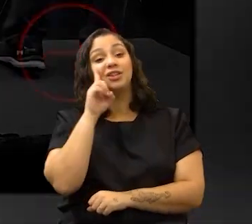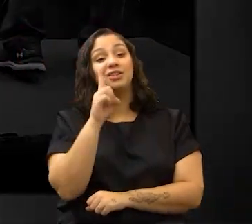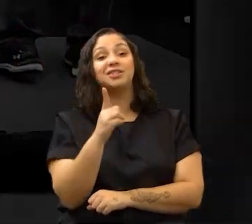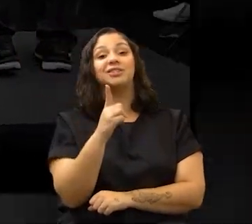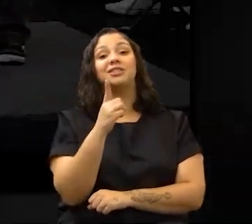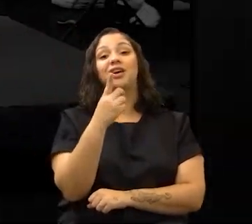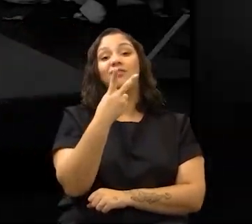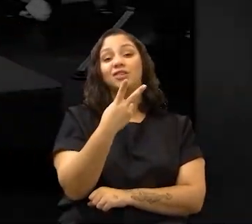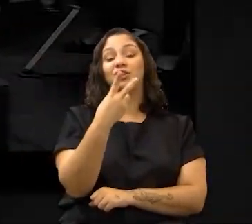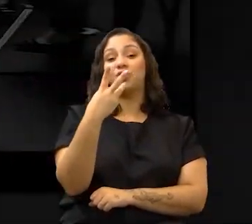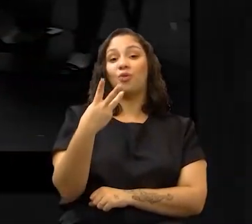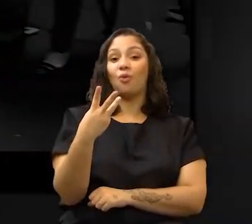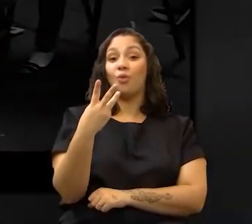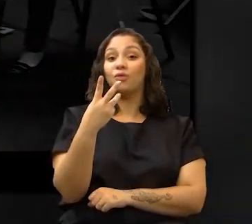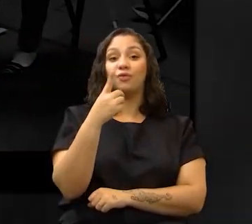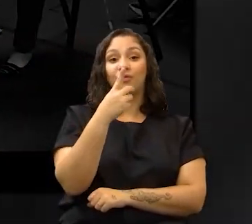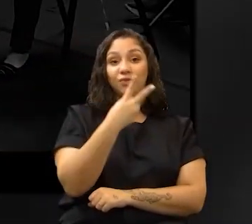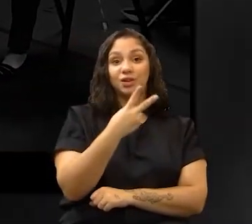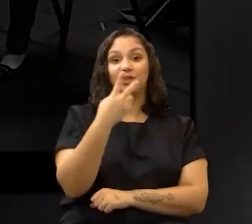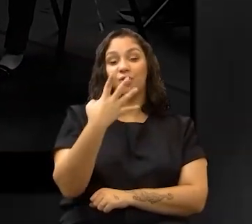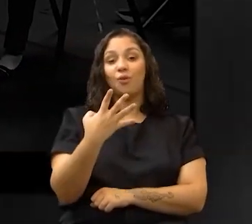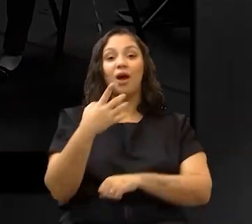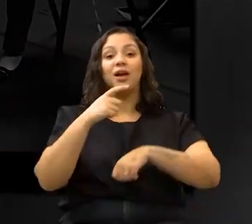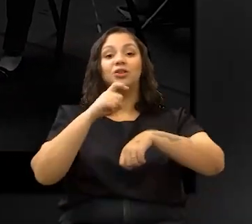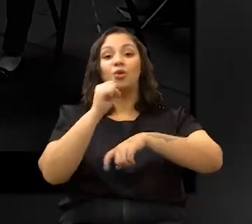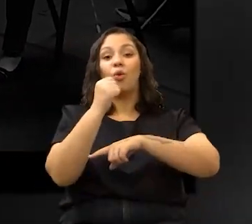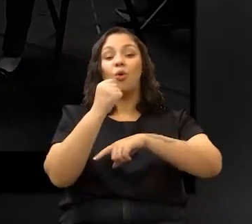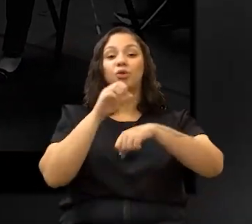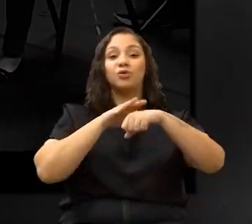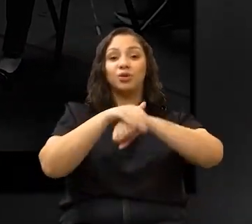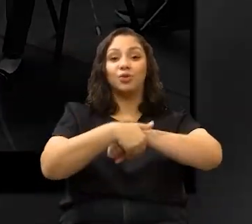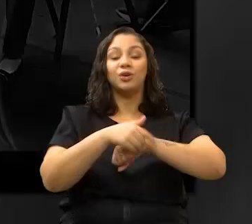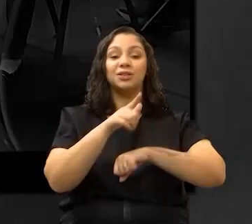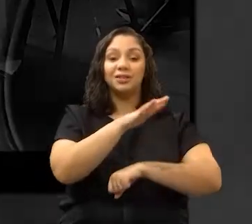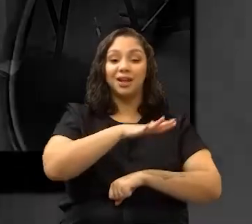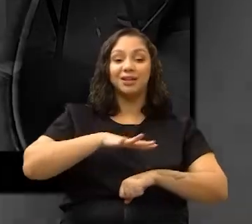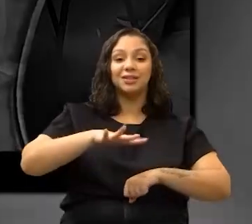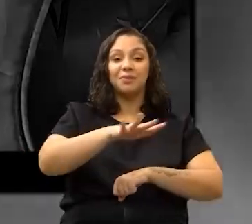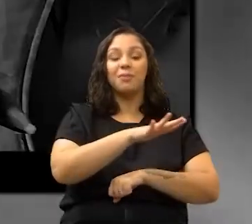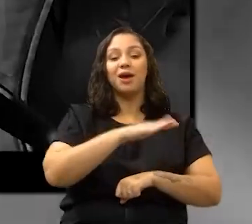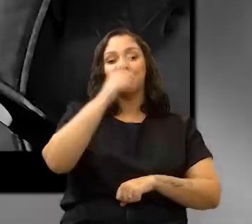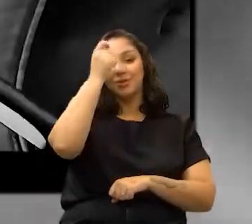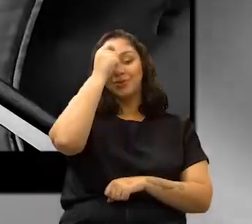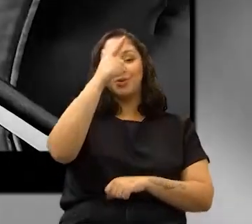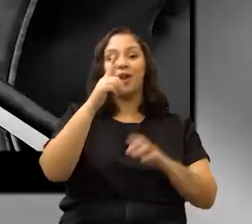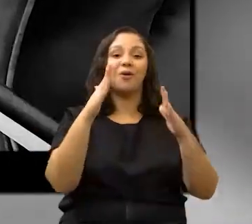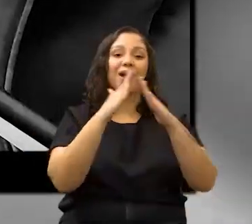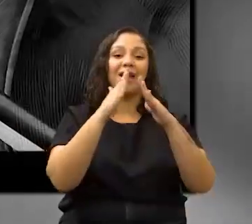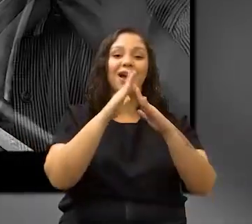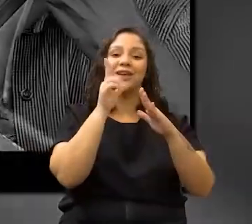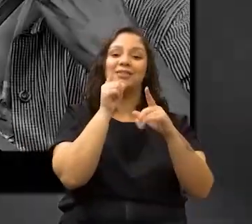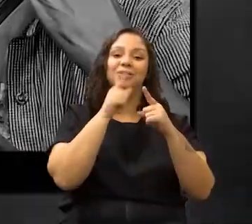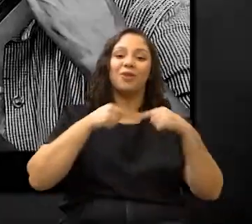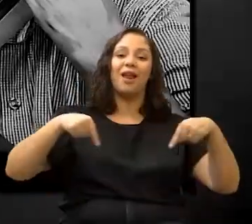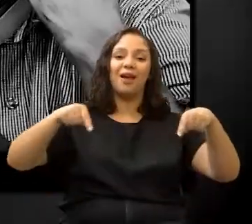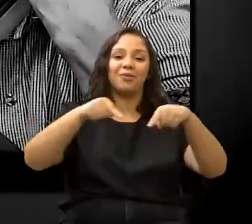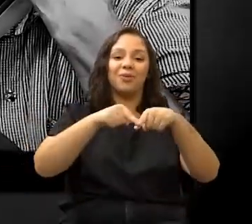próxima segunda-feira, dia 24, às 20 horas, no Espaço Cultural Casa do Lago.